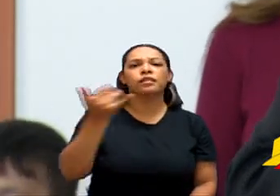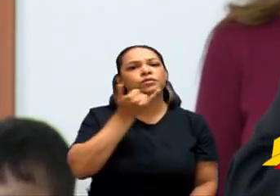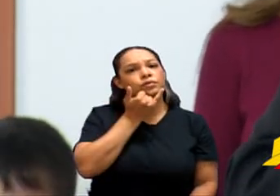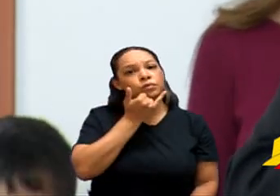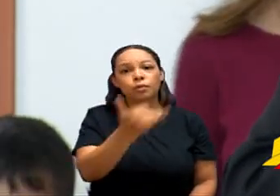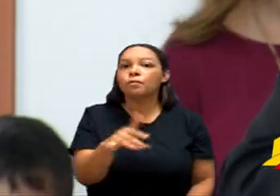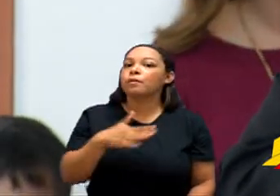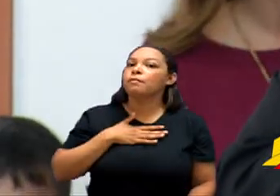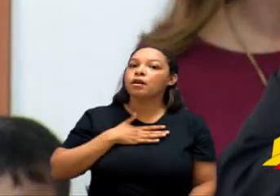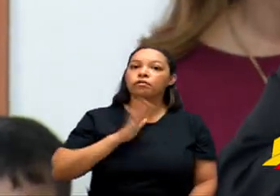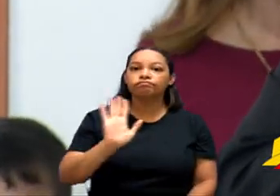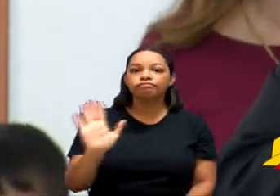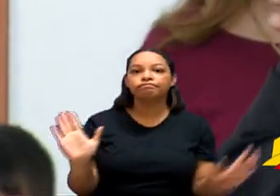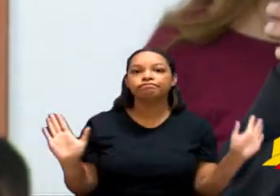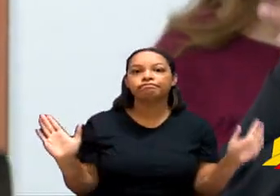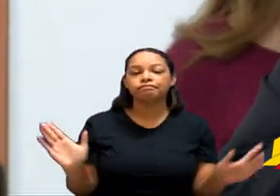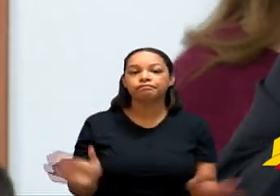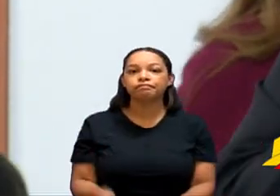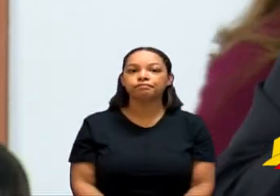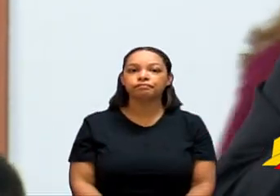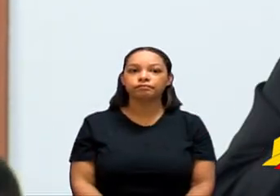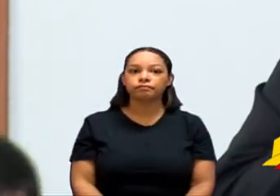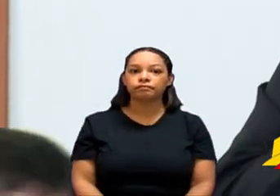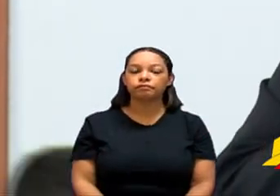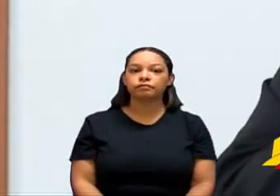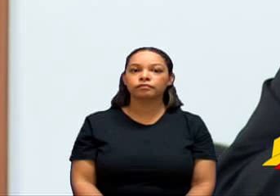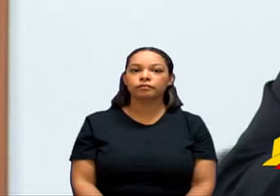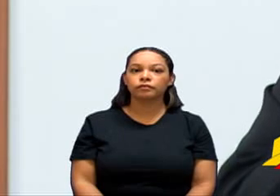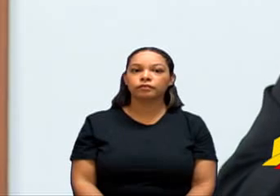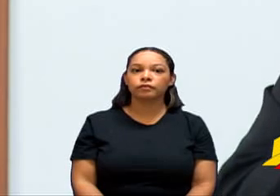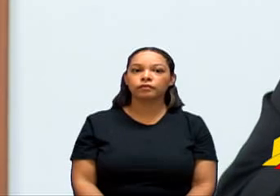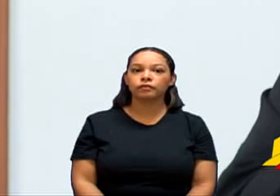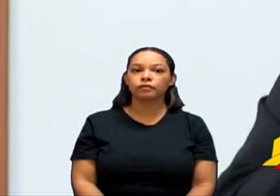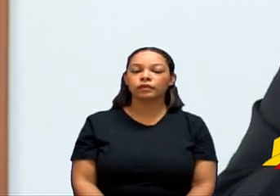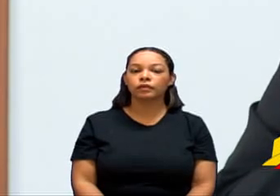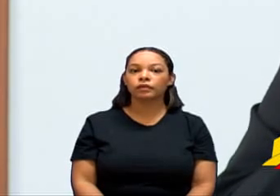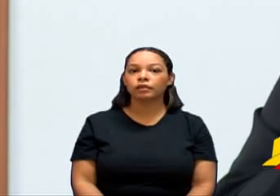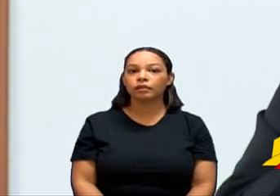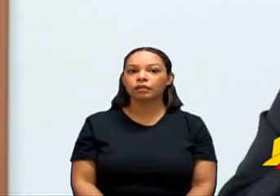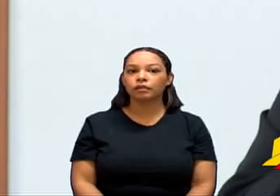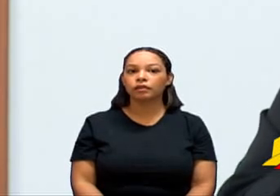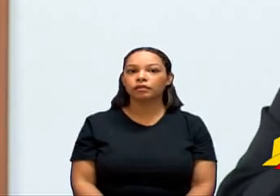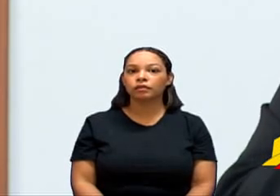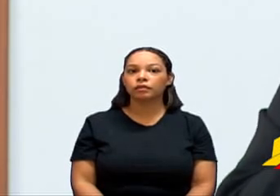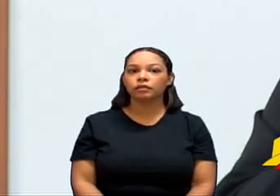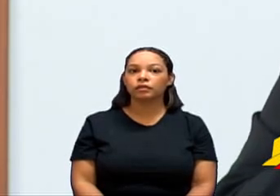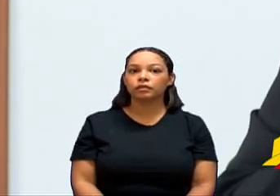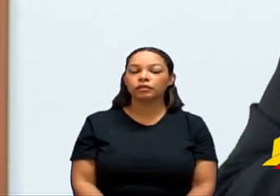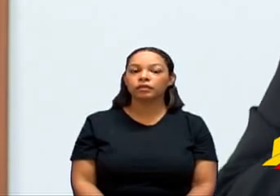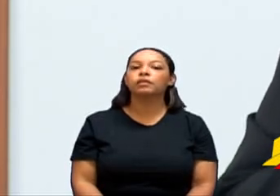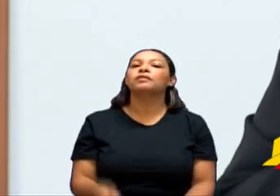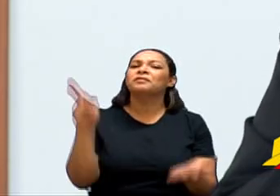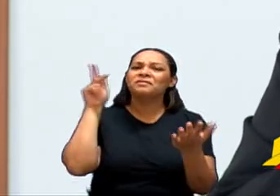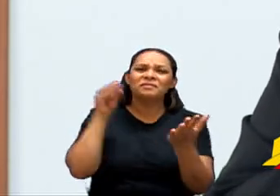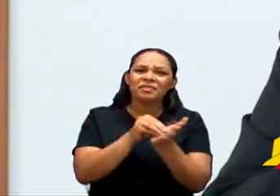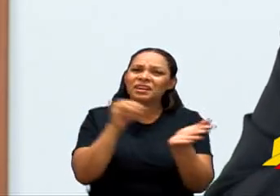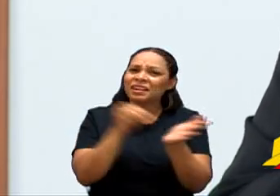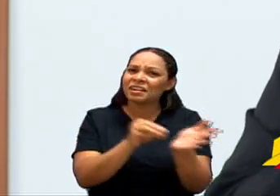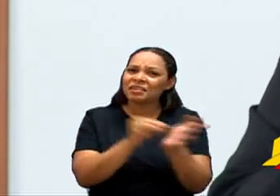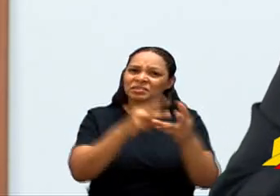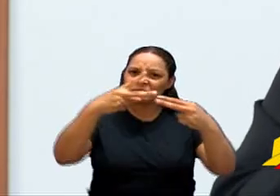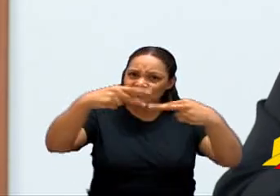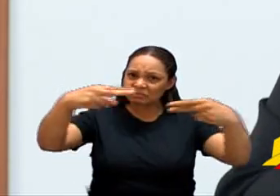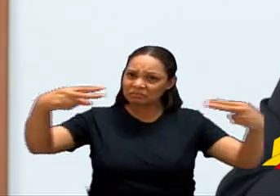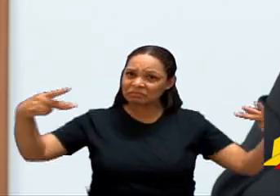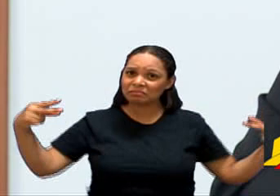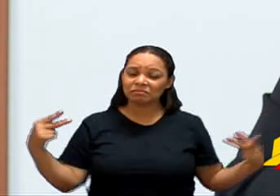Mangas seja um excelente prefeito. Vai ter pessoas lá que não estão fazendo o trabalho certo, João. Está faltando equipamento, está faltando tudo. Inclusive, já